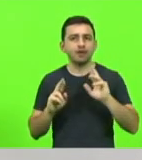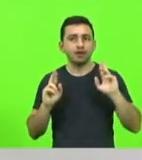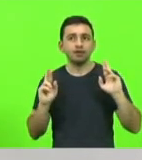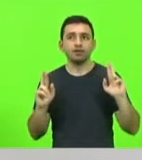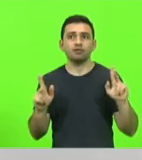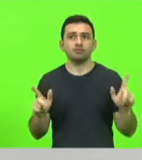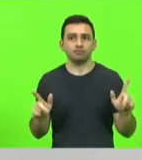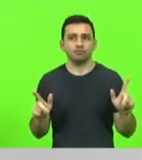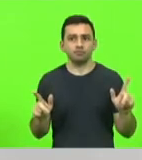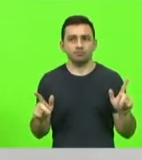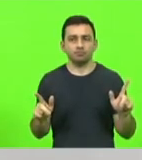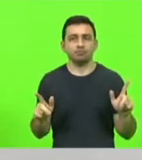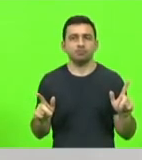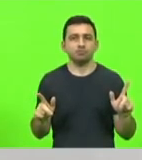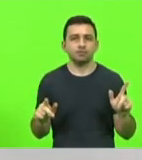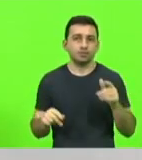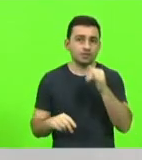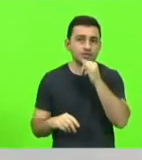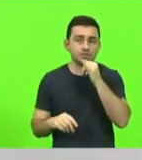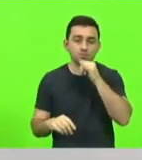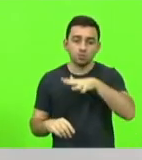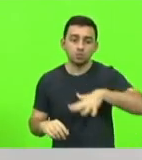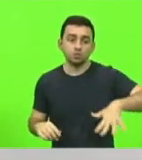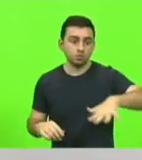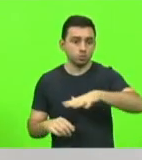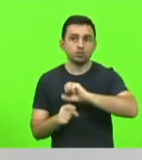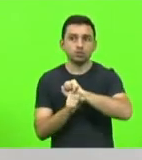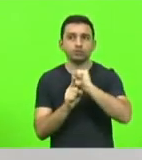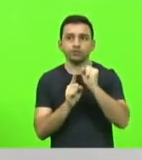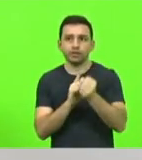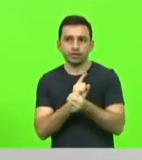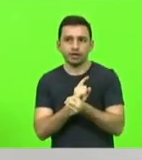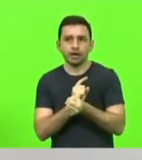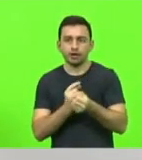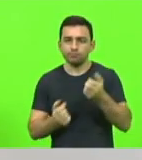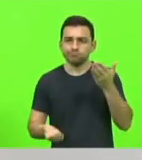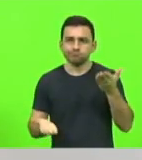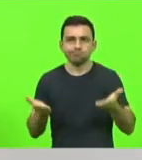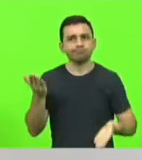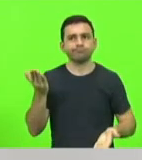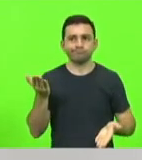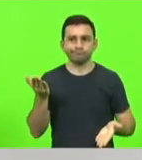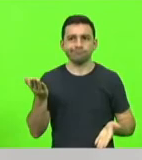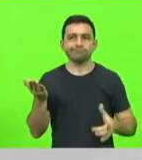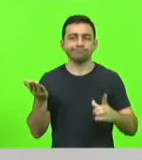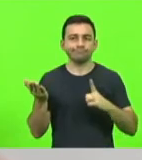existe na sociedade brasileira. Nós temos